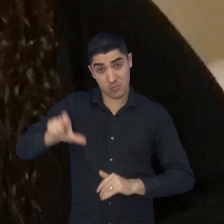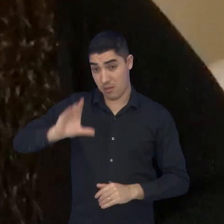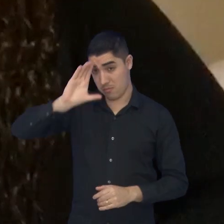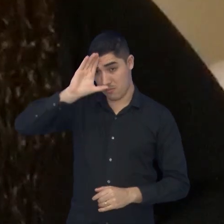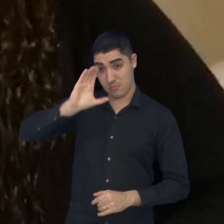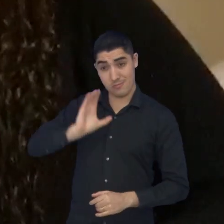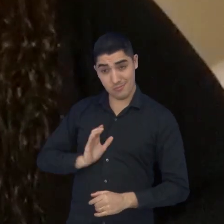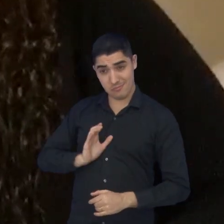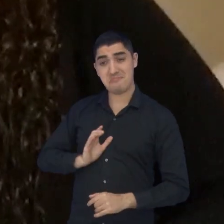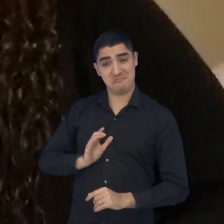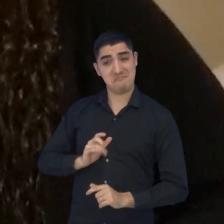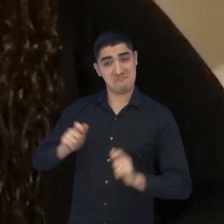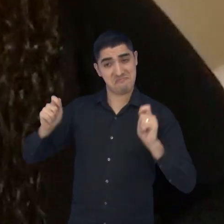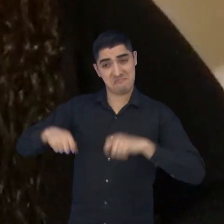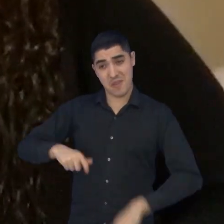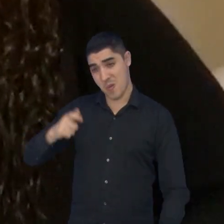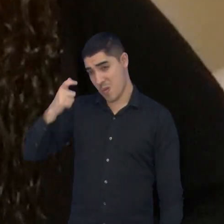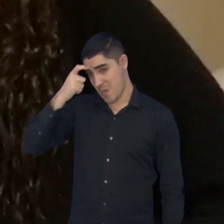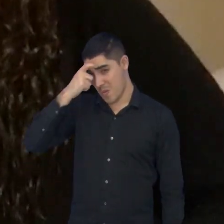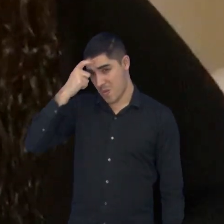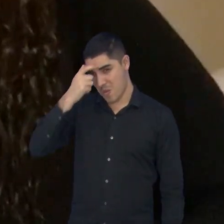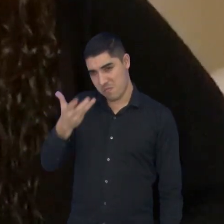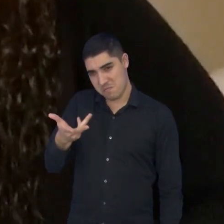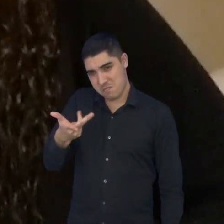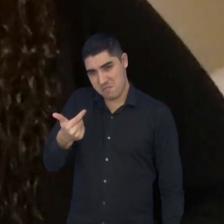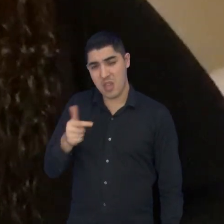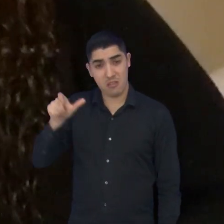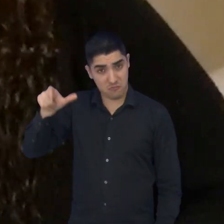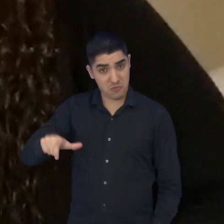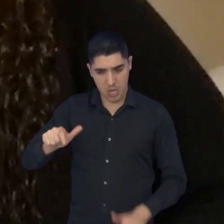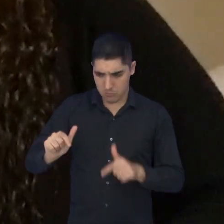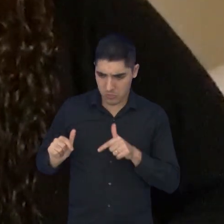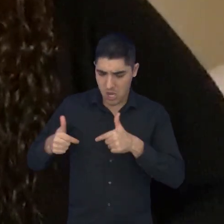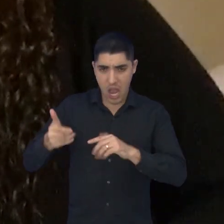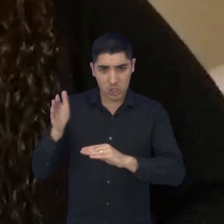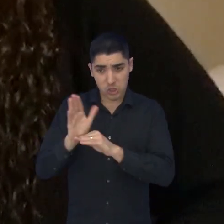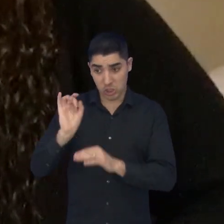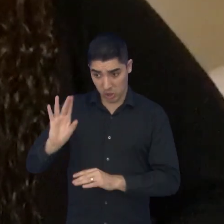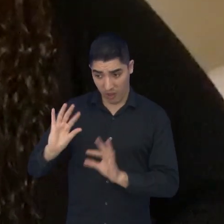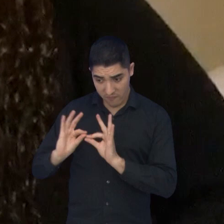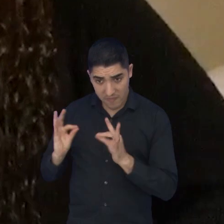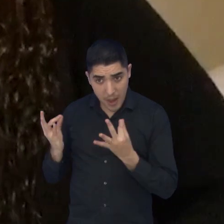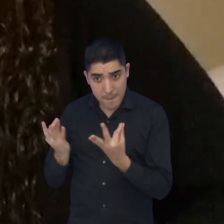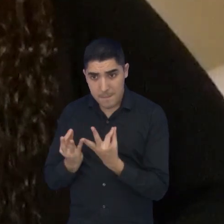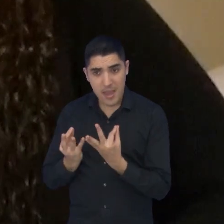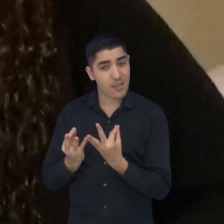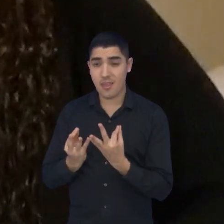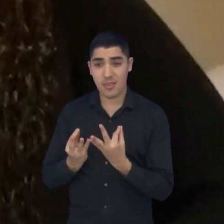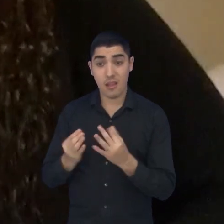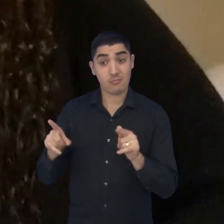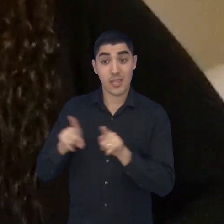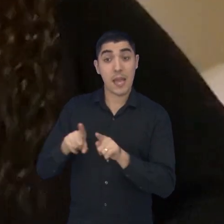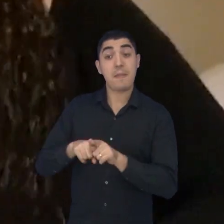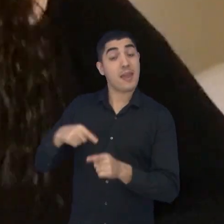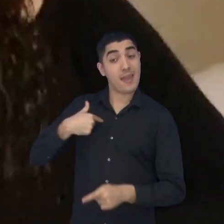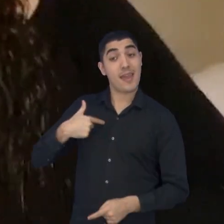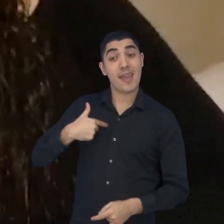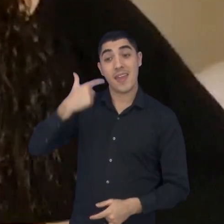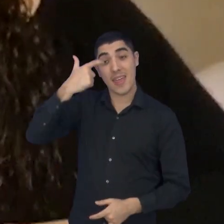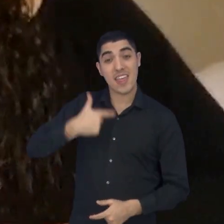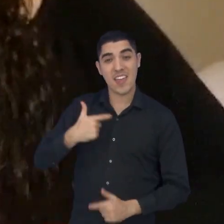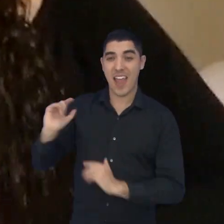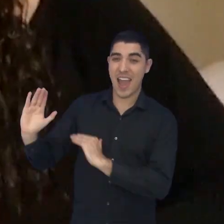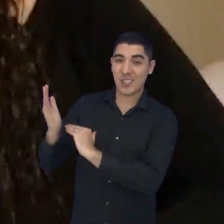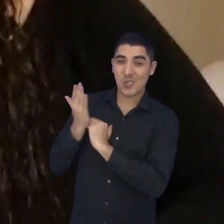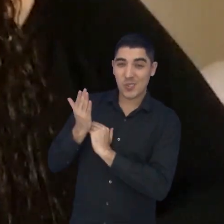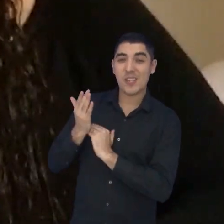tão consciente, né, que não só faz a diferença para a família, até para mim, né, que é a